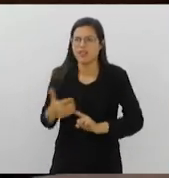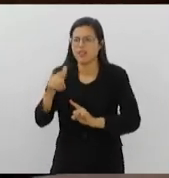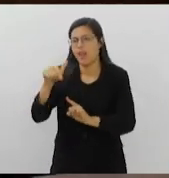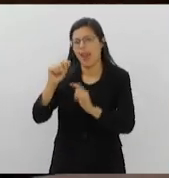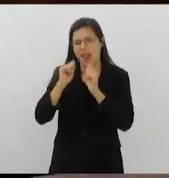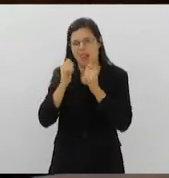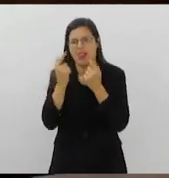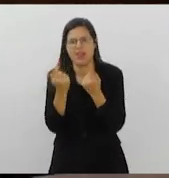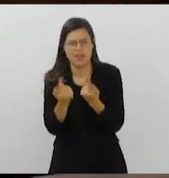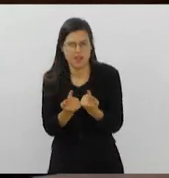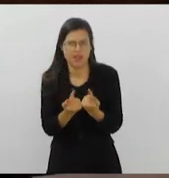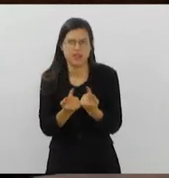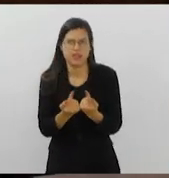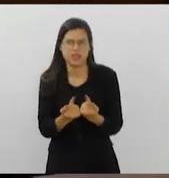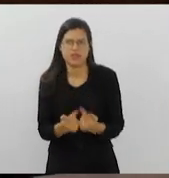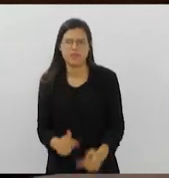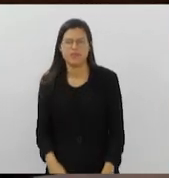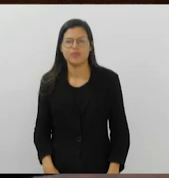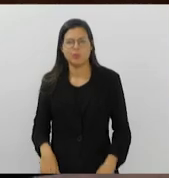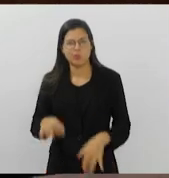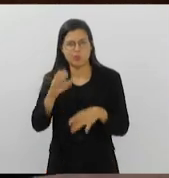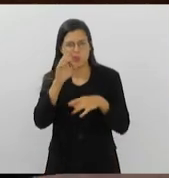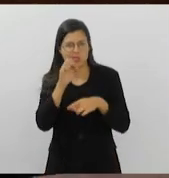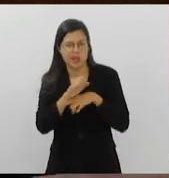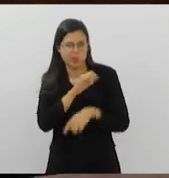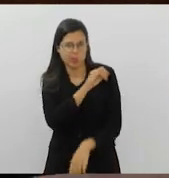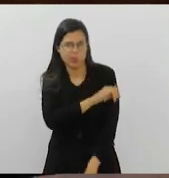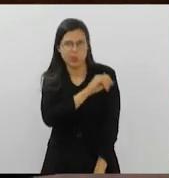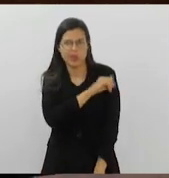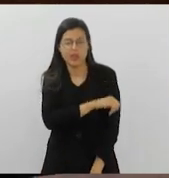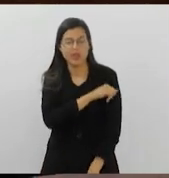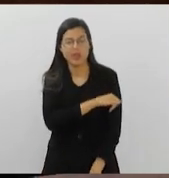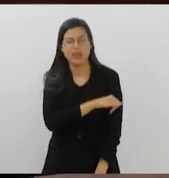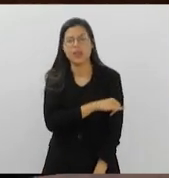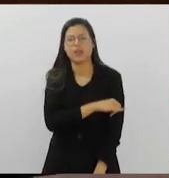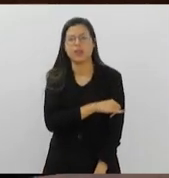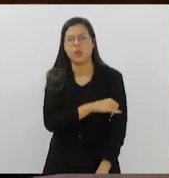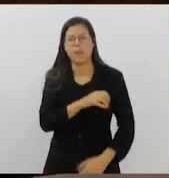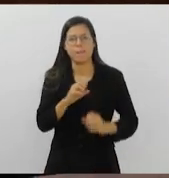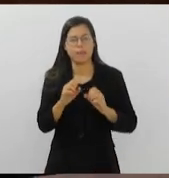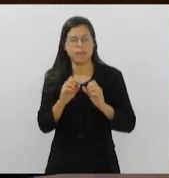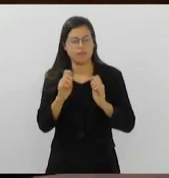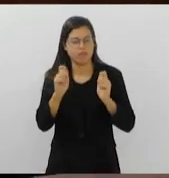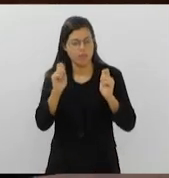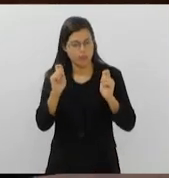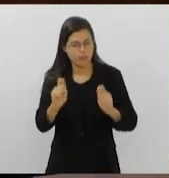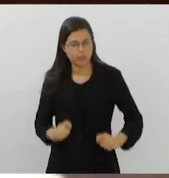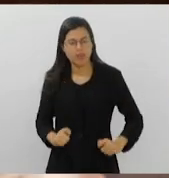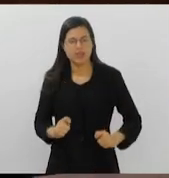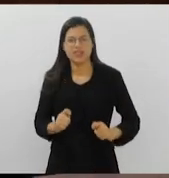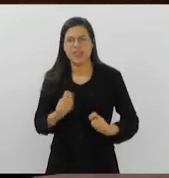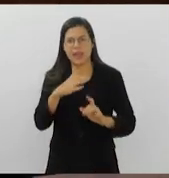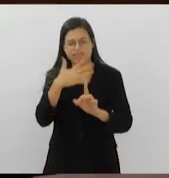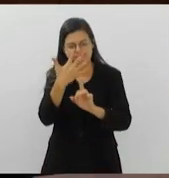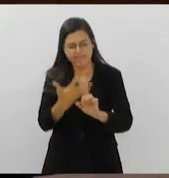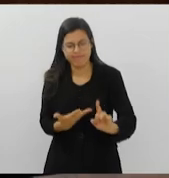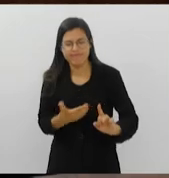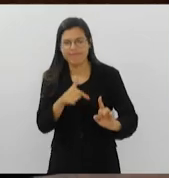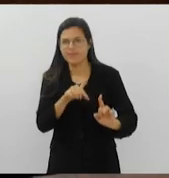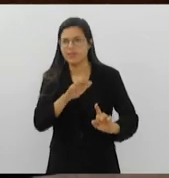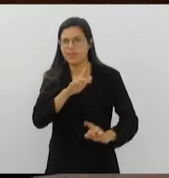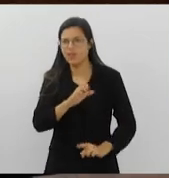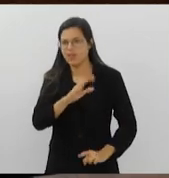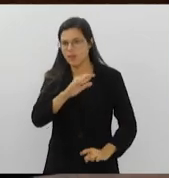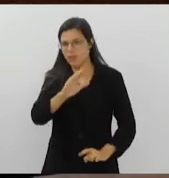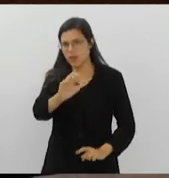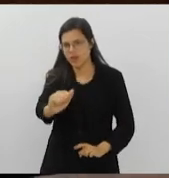Parlamento Fluminense, é o Parlamento do Estado do Rio de Janeiro, em poder reconhecer Rebeca Andrade na sua